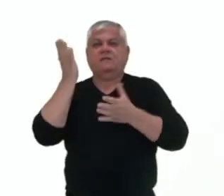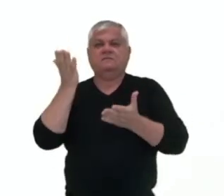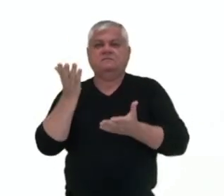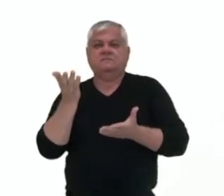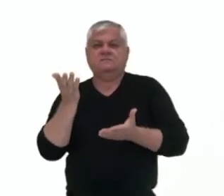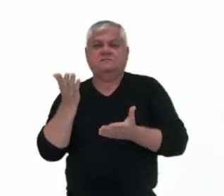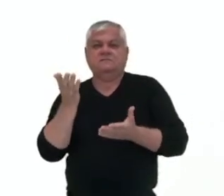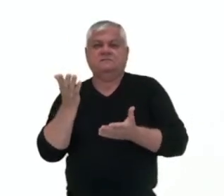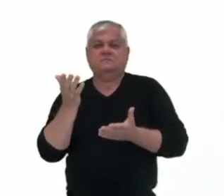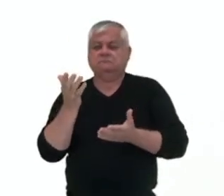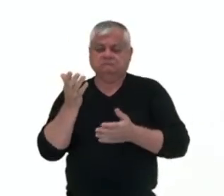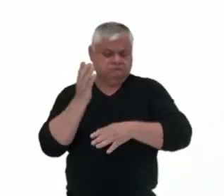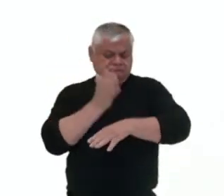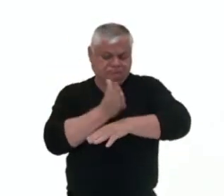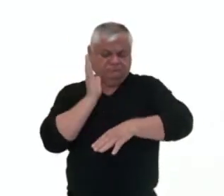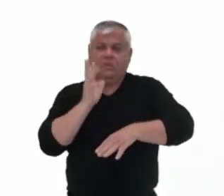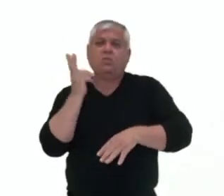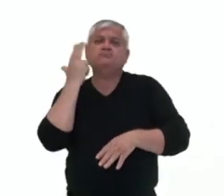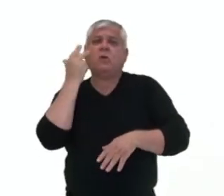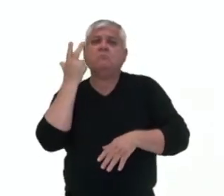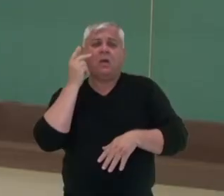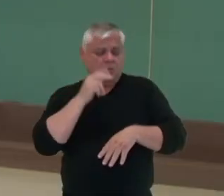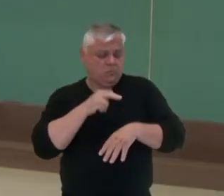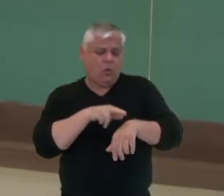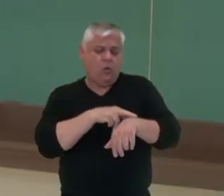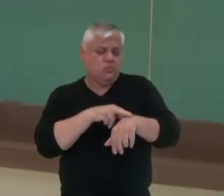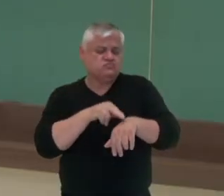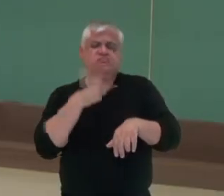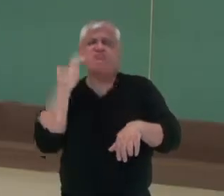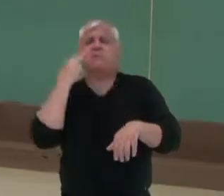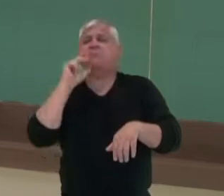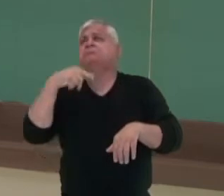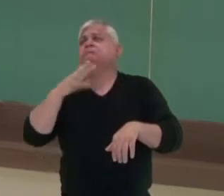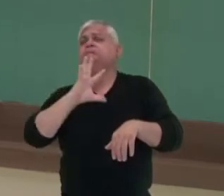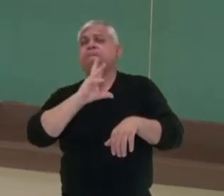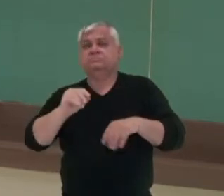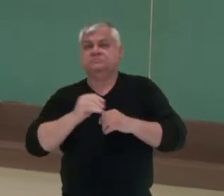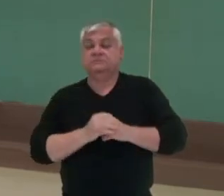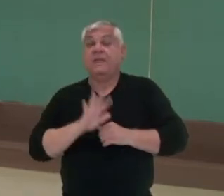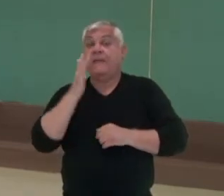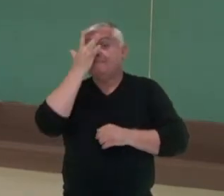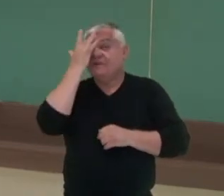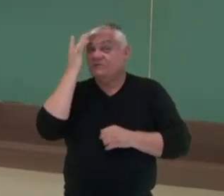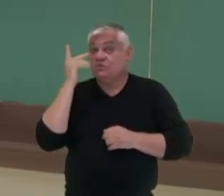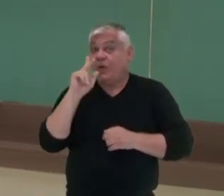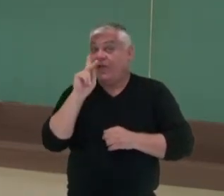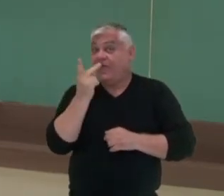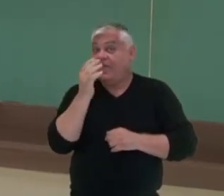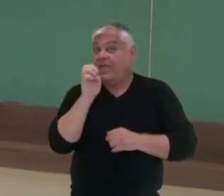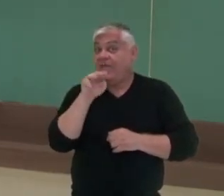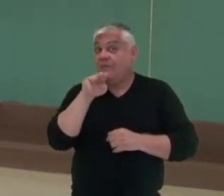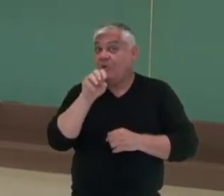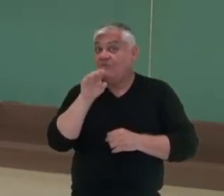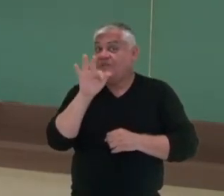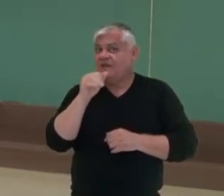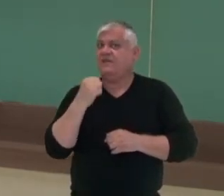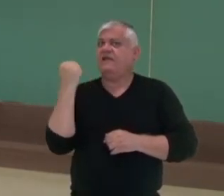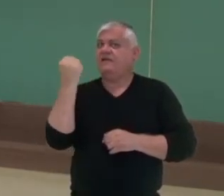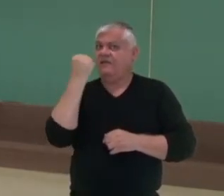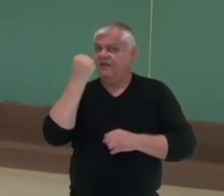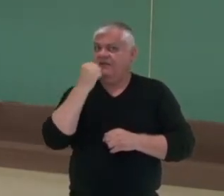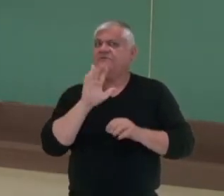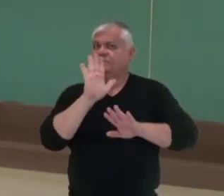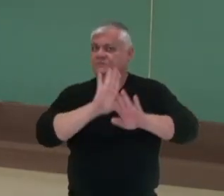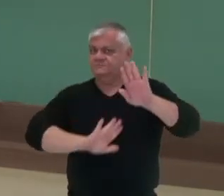tem seria normal, ia ficar roxo e tal. Numa pessoa que tem hemofilia é um caso de atenção, né, mais grave. E